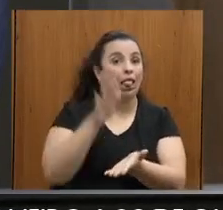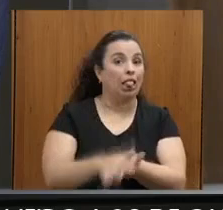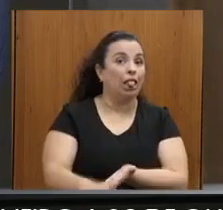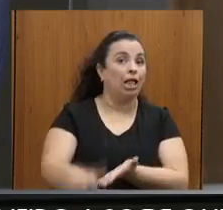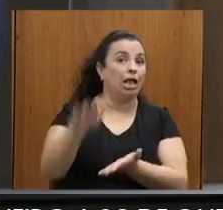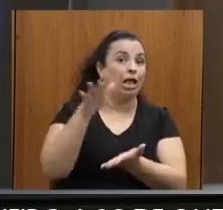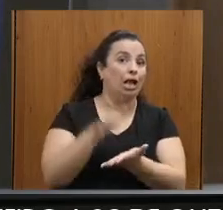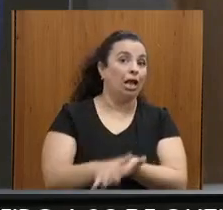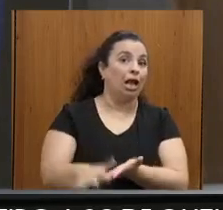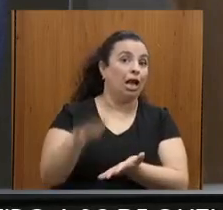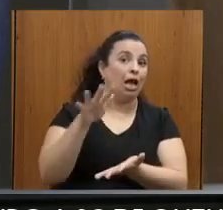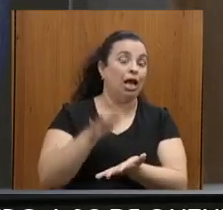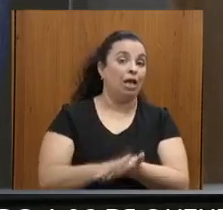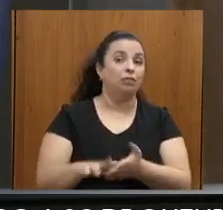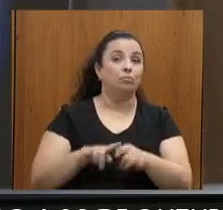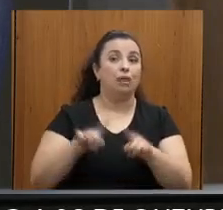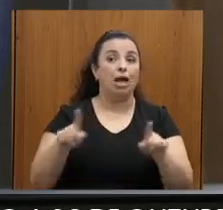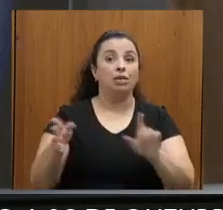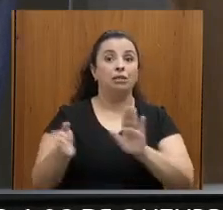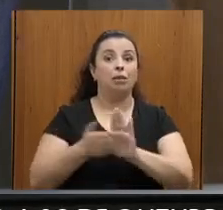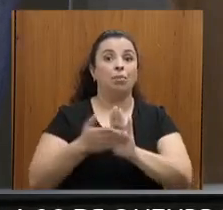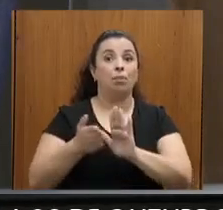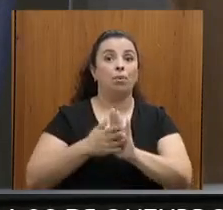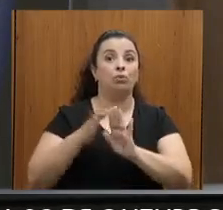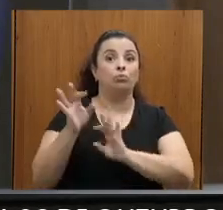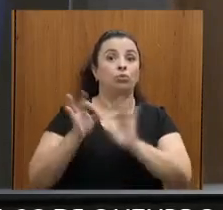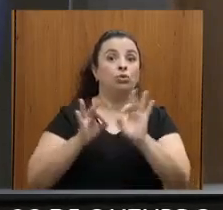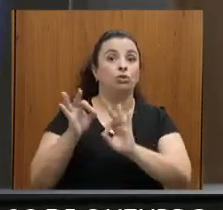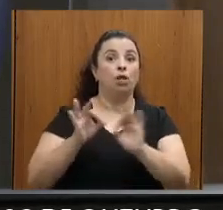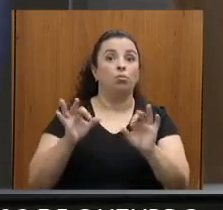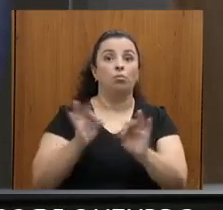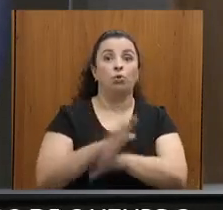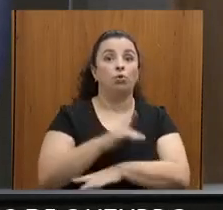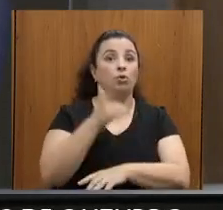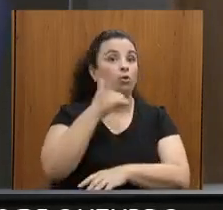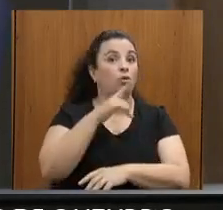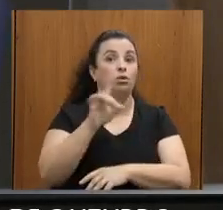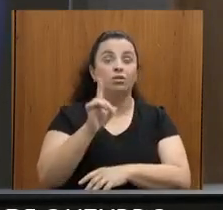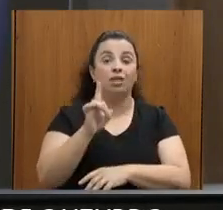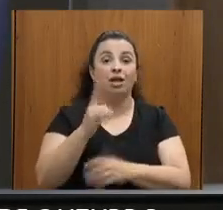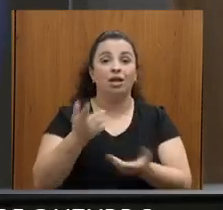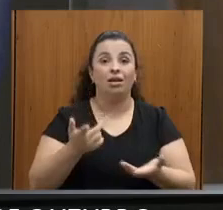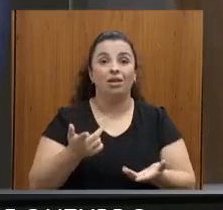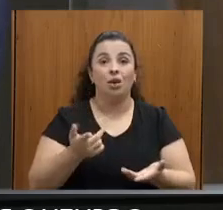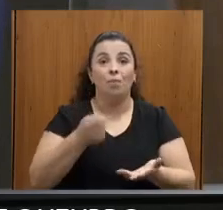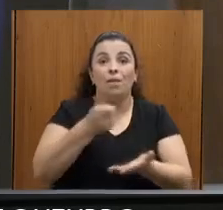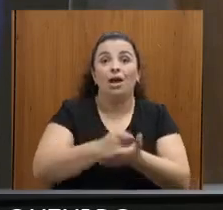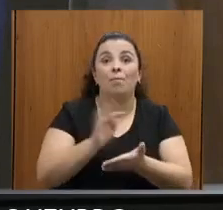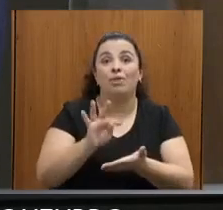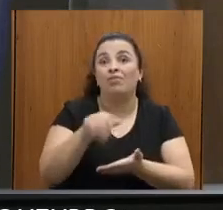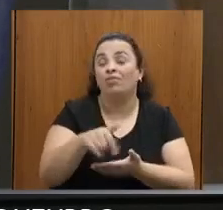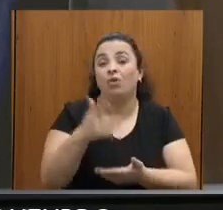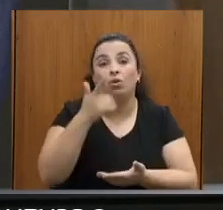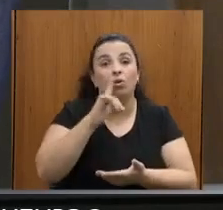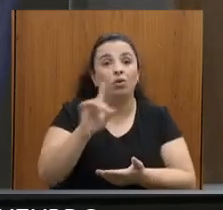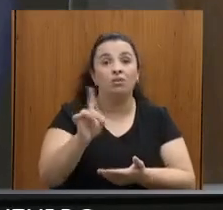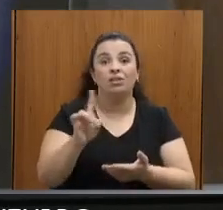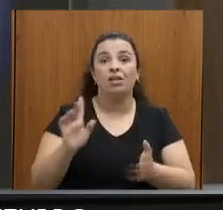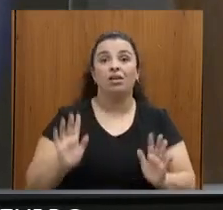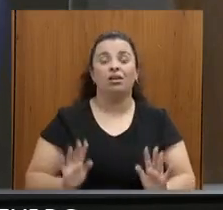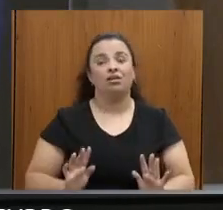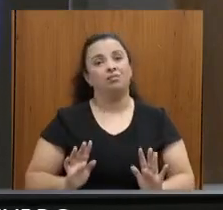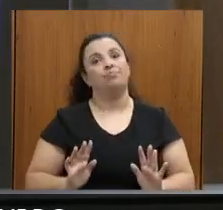concluir a proposta, o projeto, e não conseguem chegar no convênio e no pagamento final, que é o que interessa. Então,